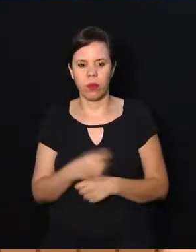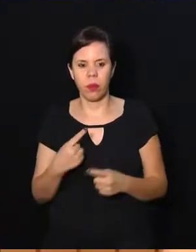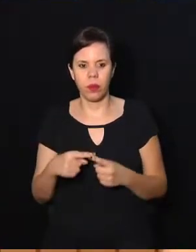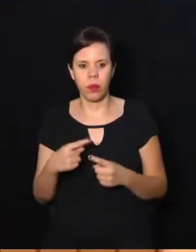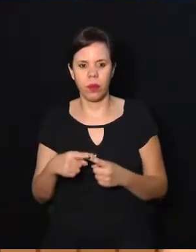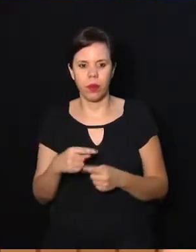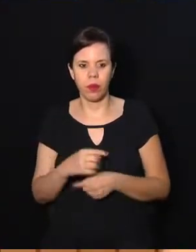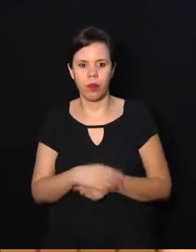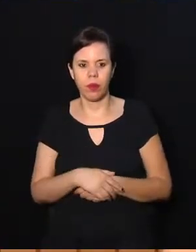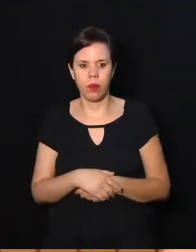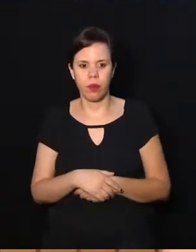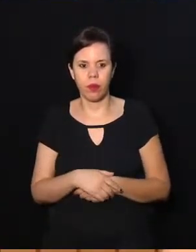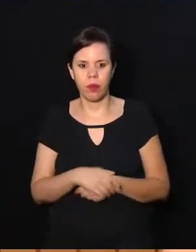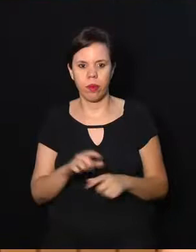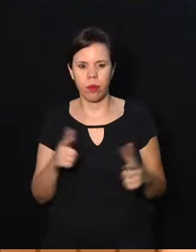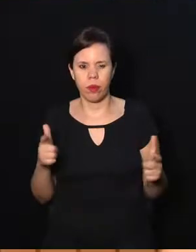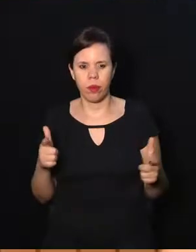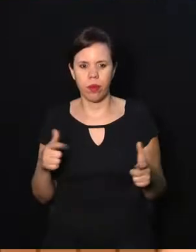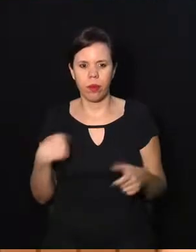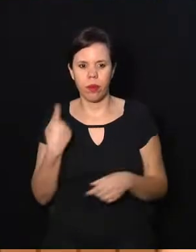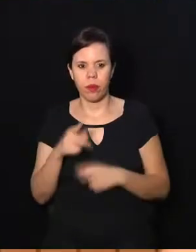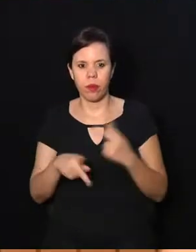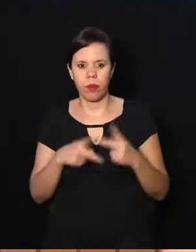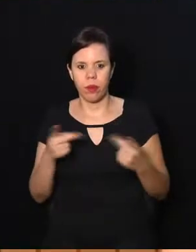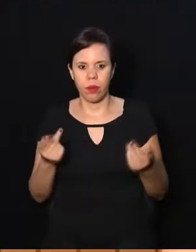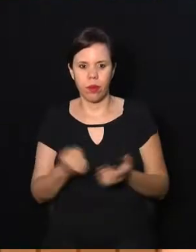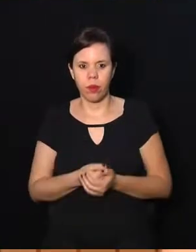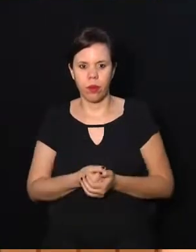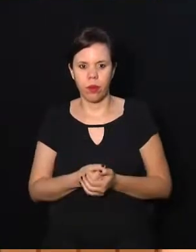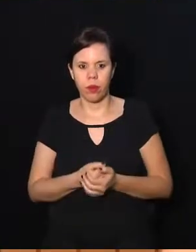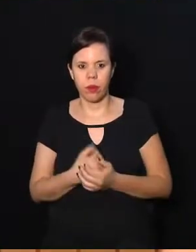porque a maior parte da nossa população,